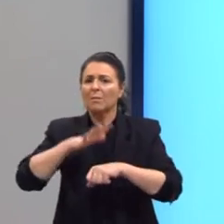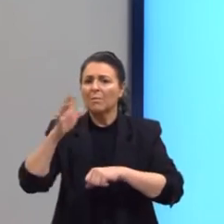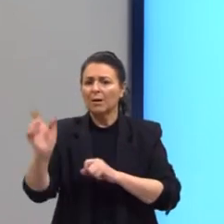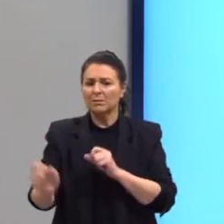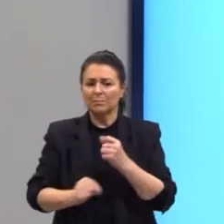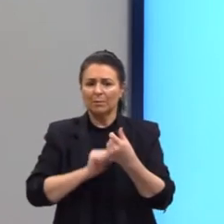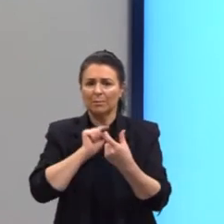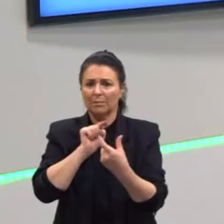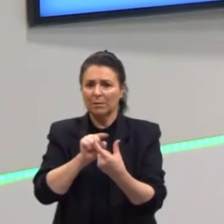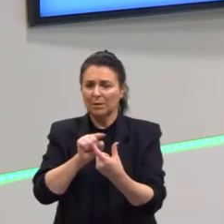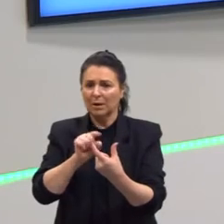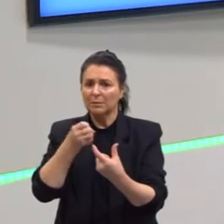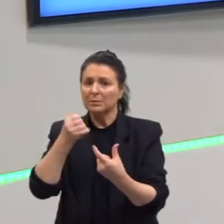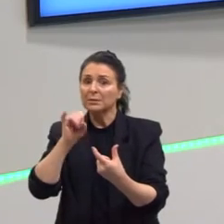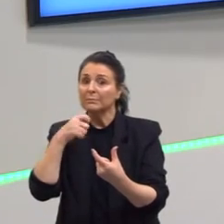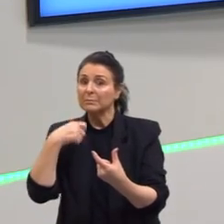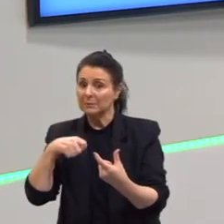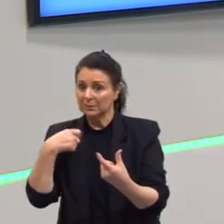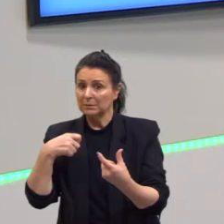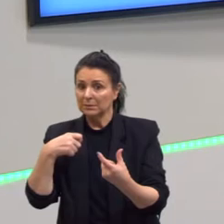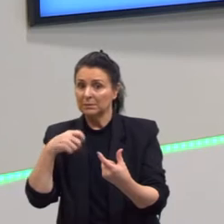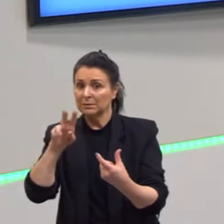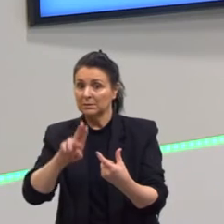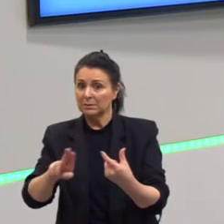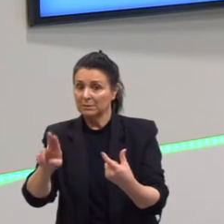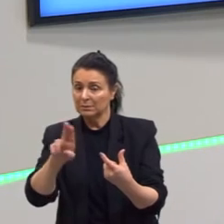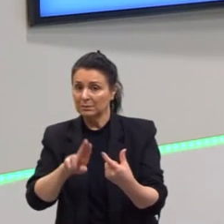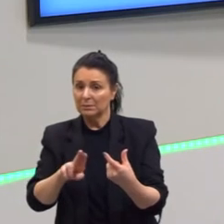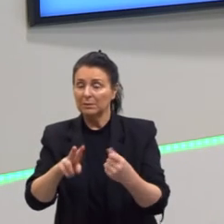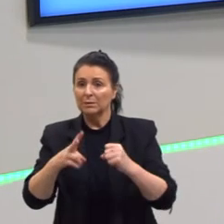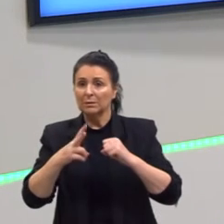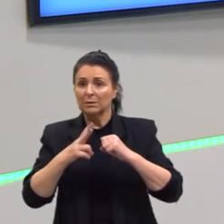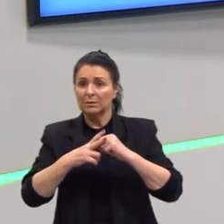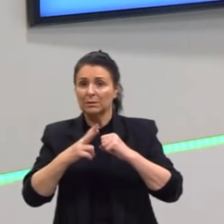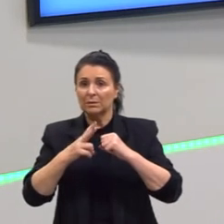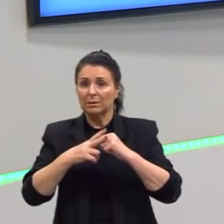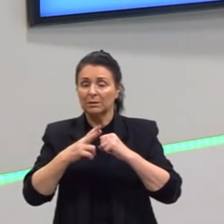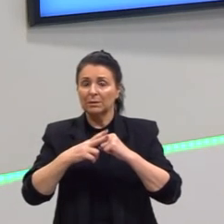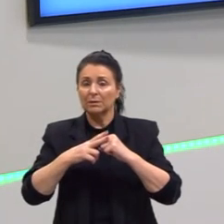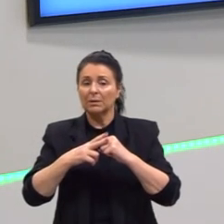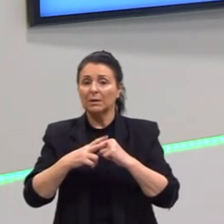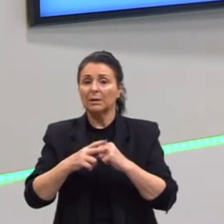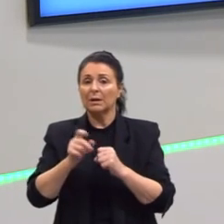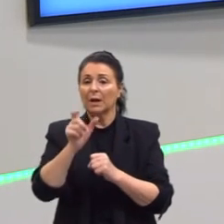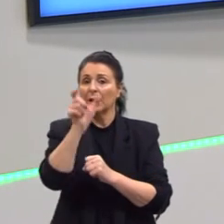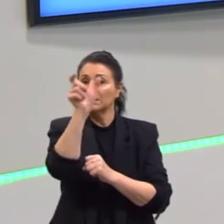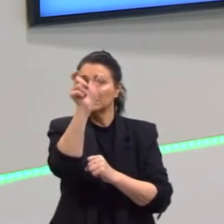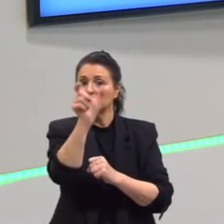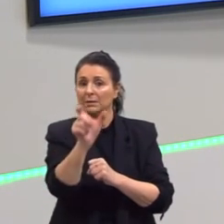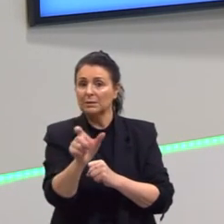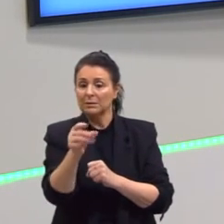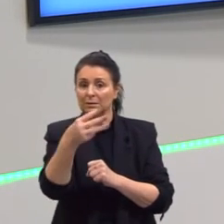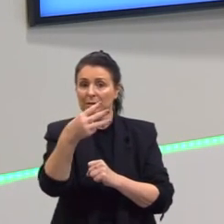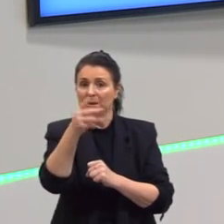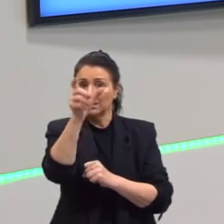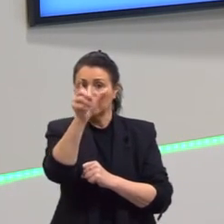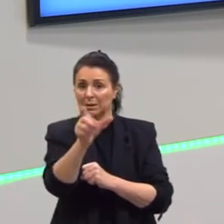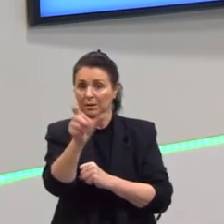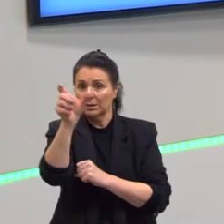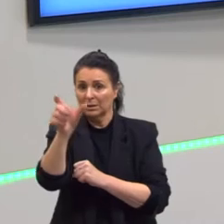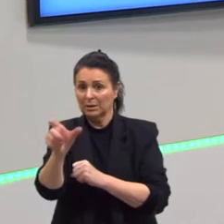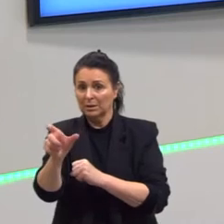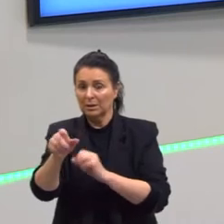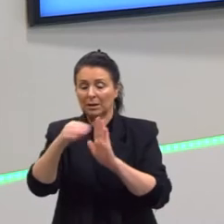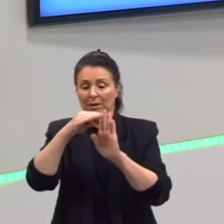daquelas palavrinhas se houver necessidade e um verbo na terceira coluna da lista de verbos vocês